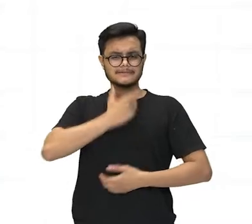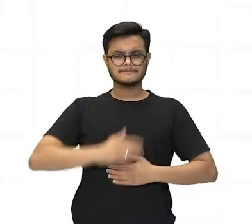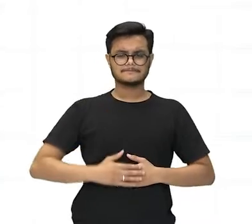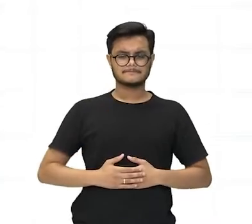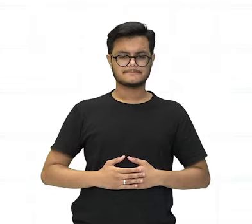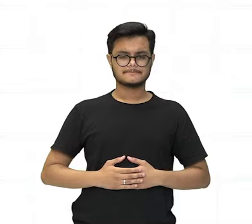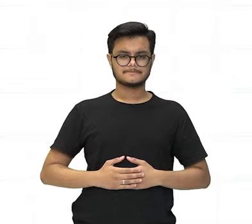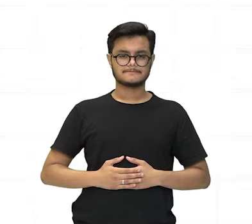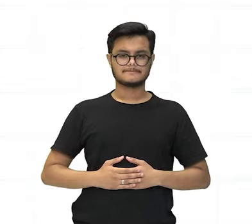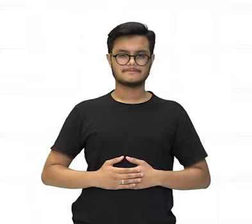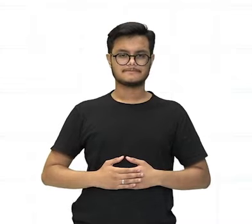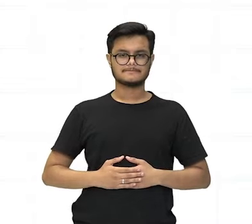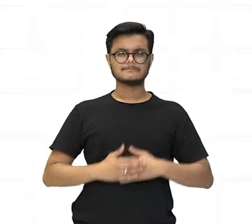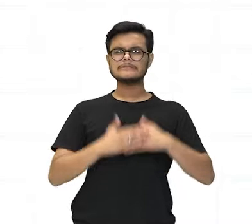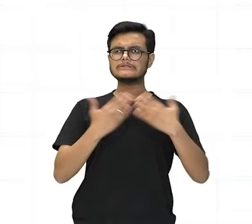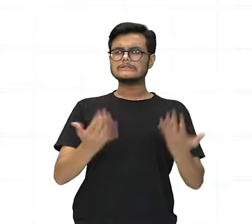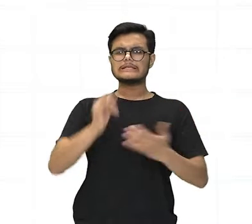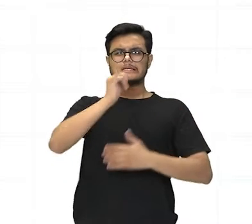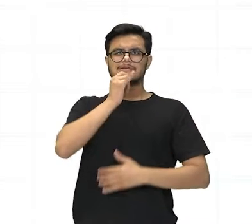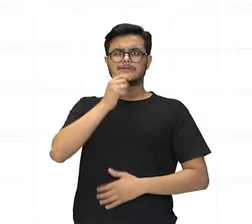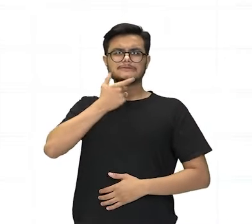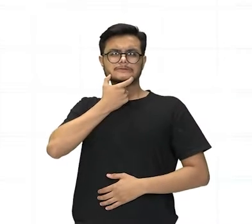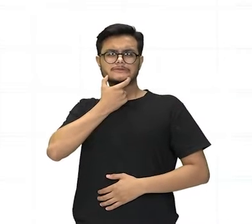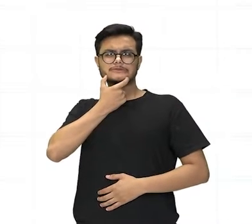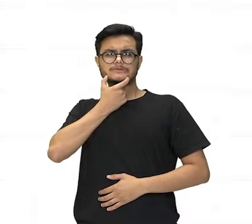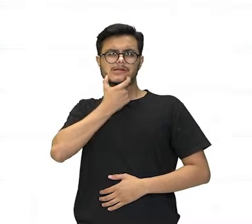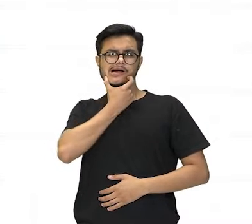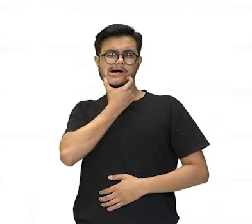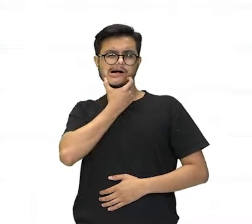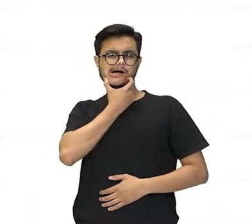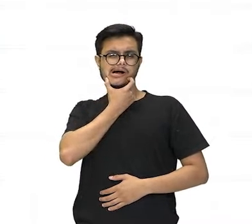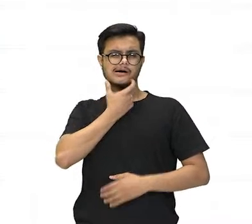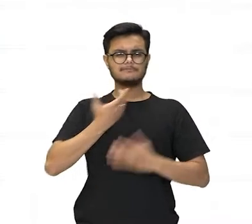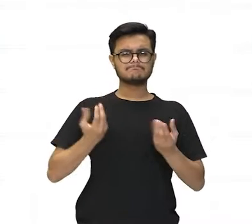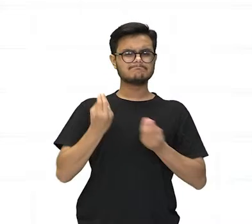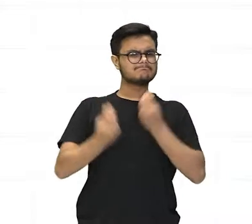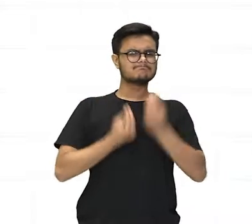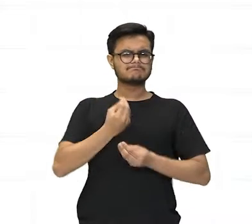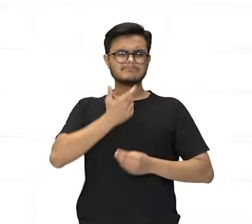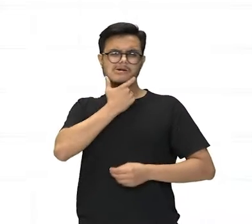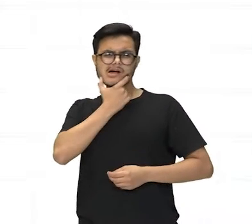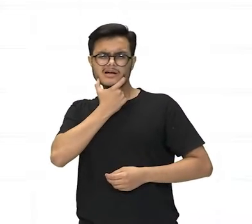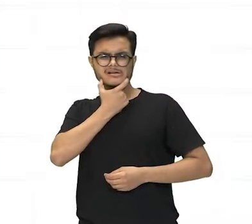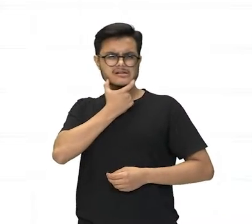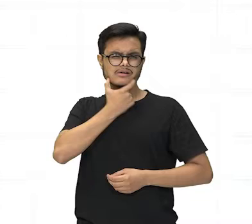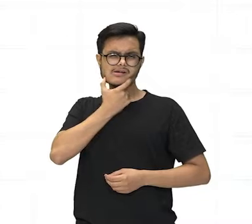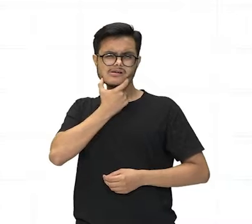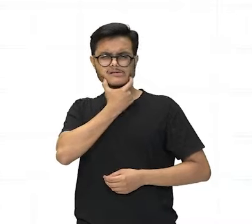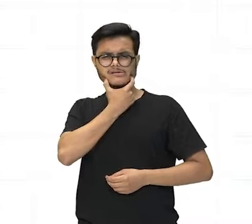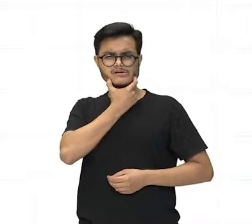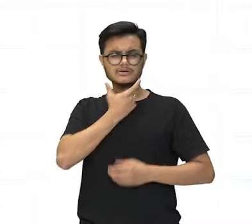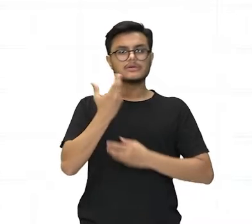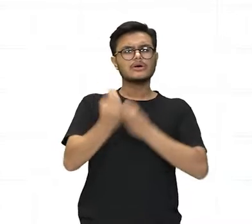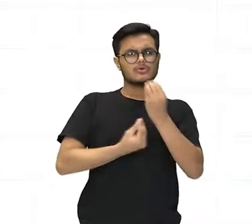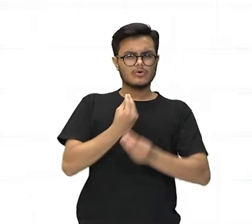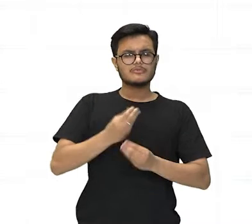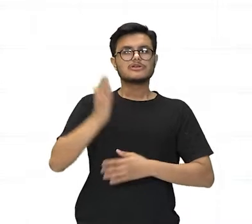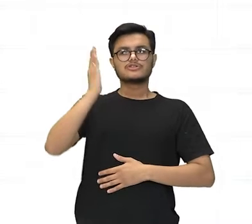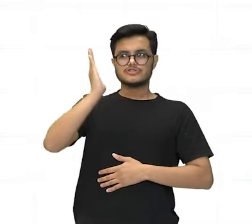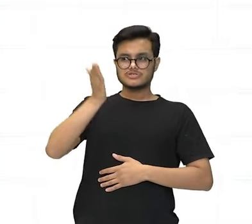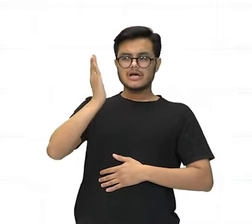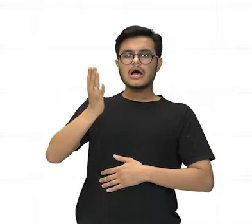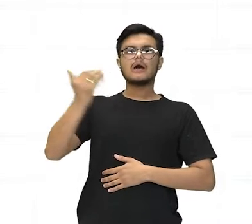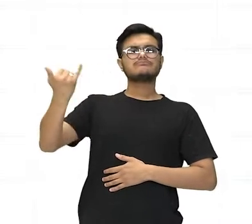lá? Fratura ou deslocamento da mandíbula. Já ouvi falar